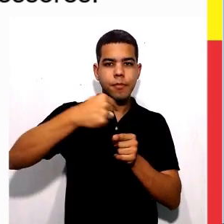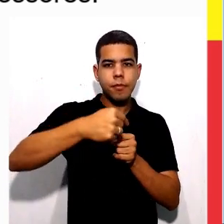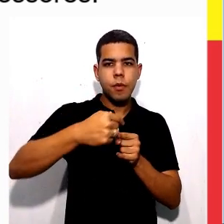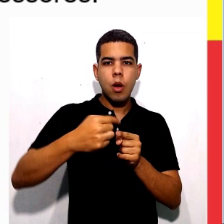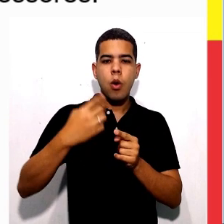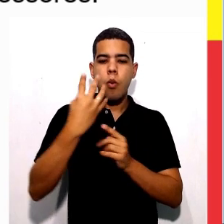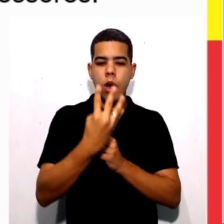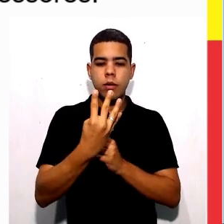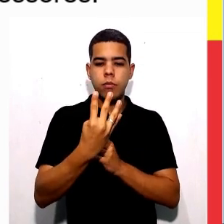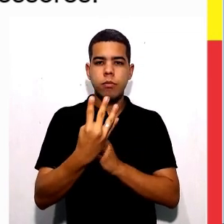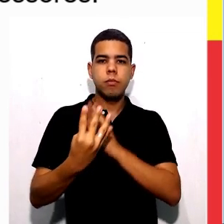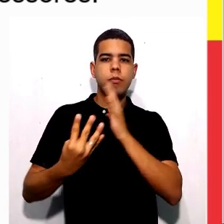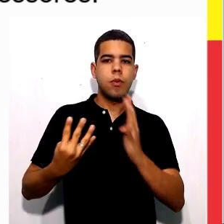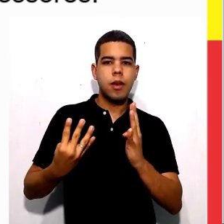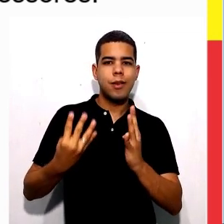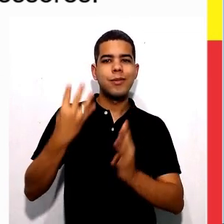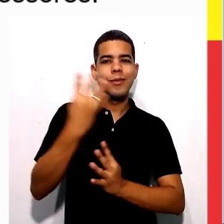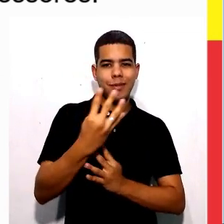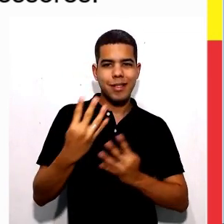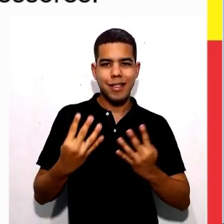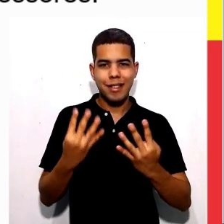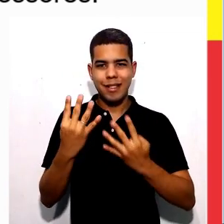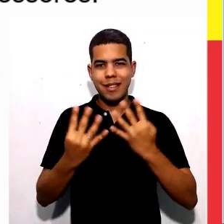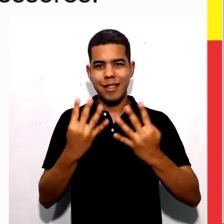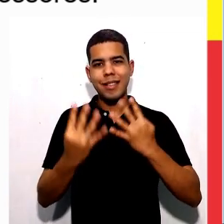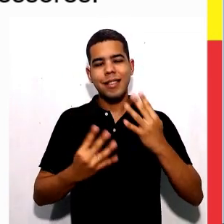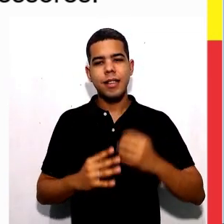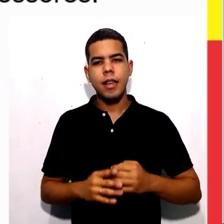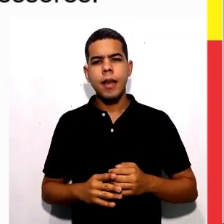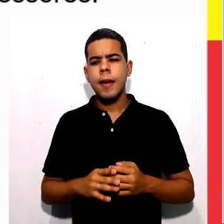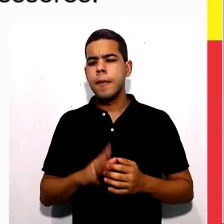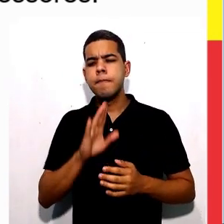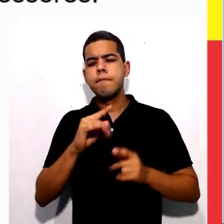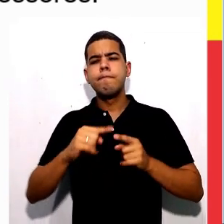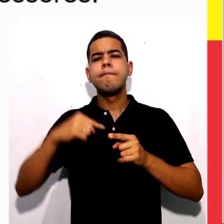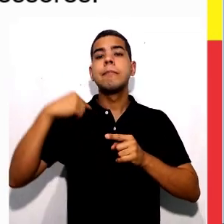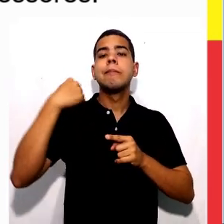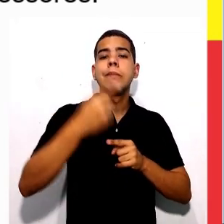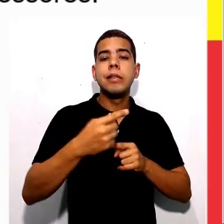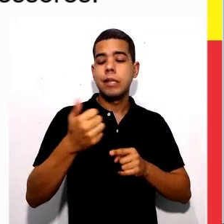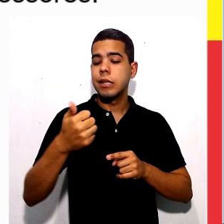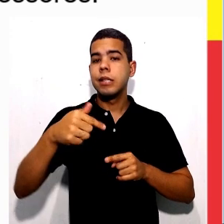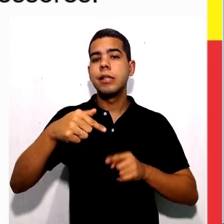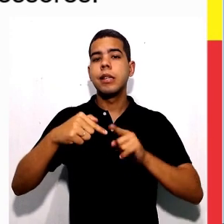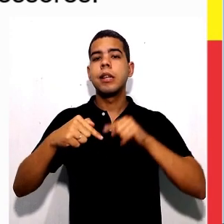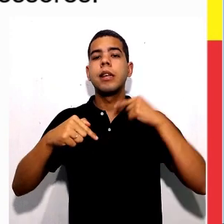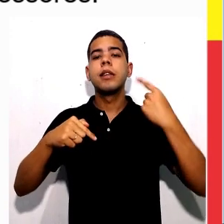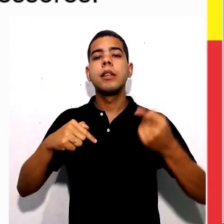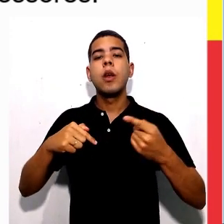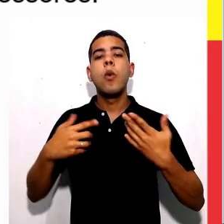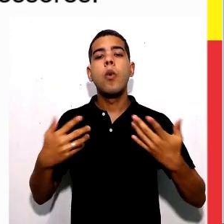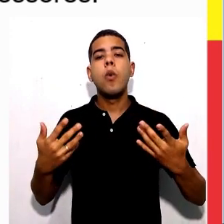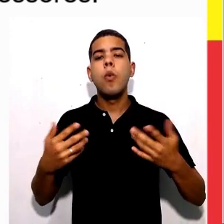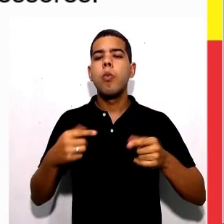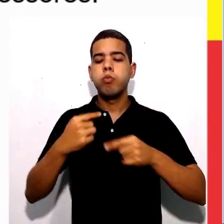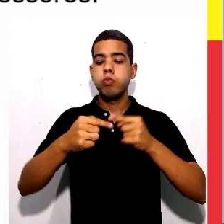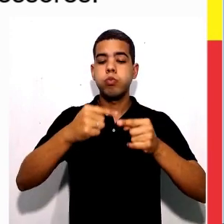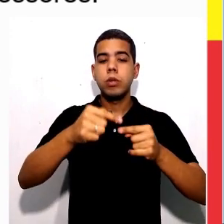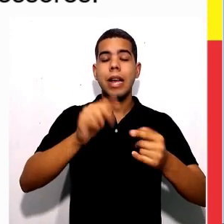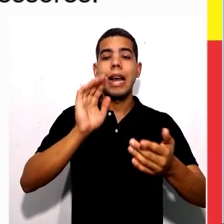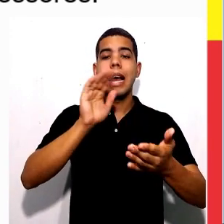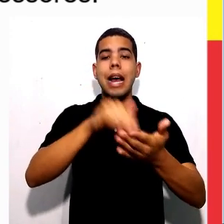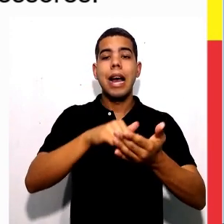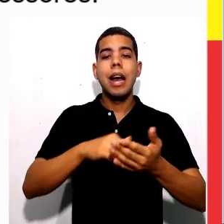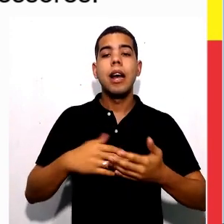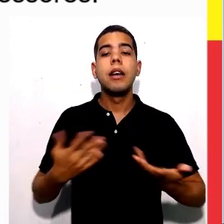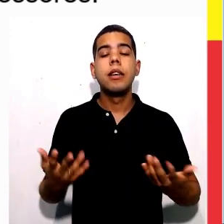4. Então, para saber o décimo termo, você consegue entender, chegar até o décimo termo sem